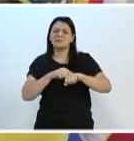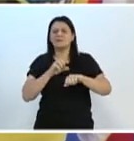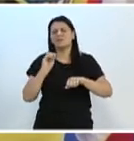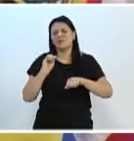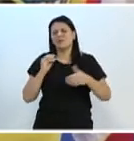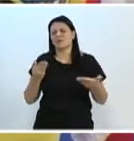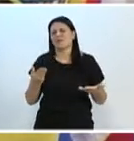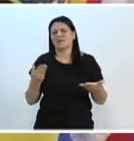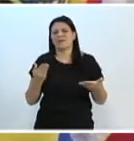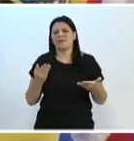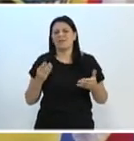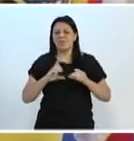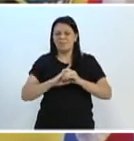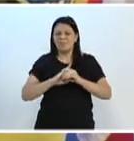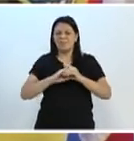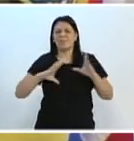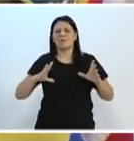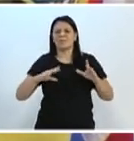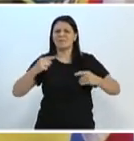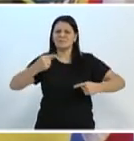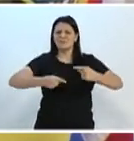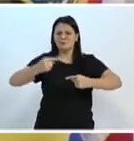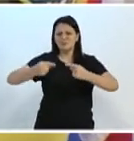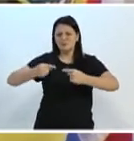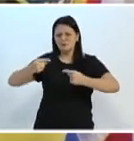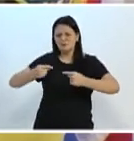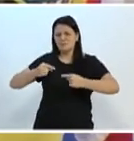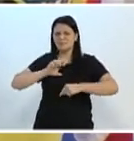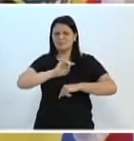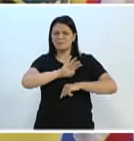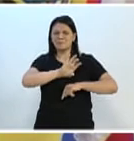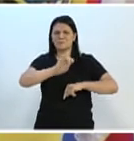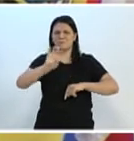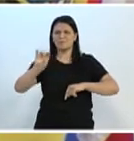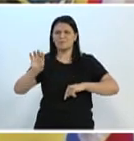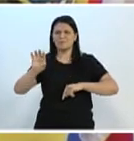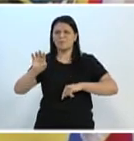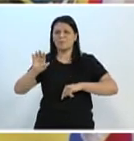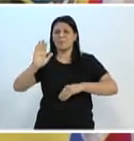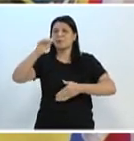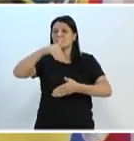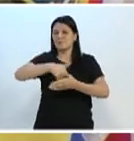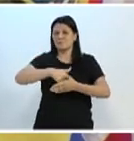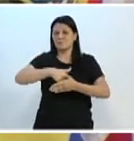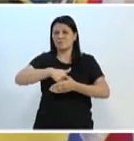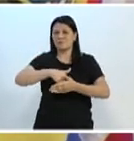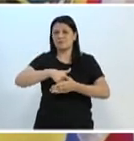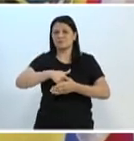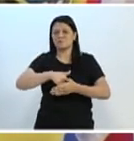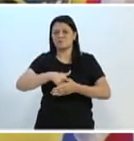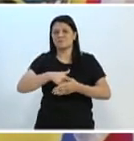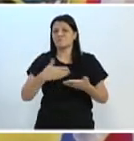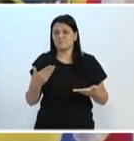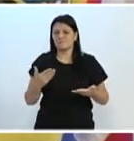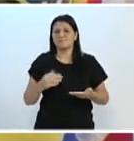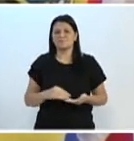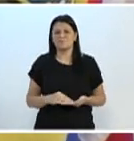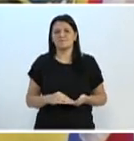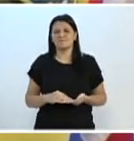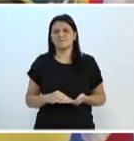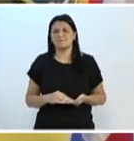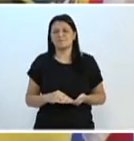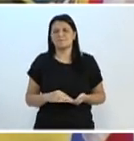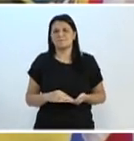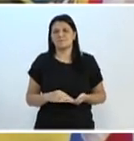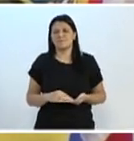de forma democrática, a discussão individual de cada um. Quando for se referir o seu voto, individualmente, cada um vai fazê-lo dentro